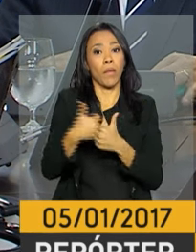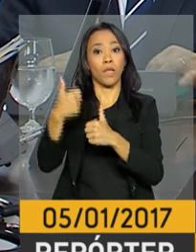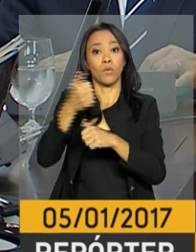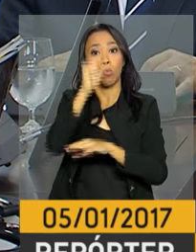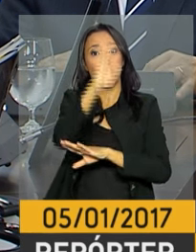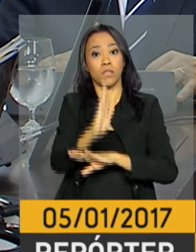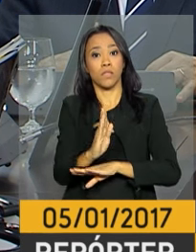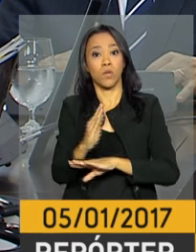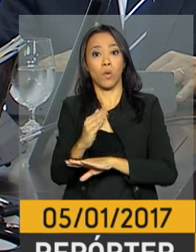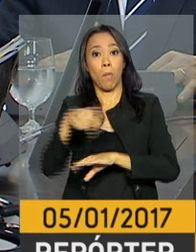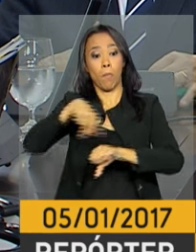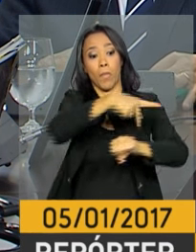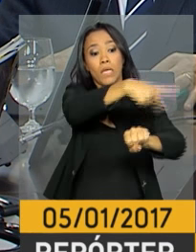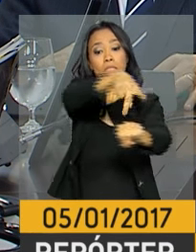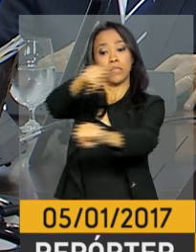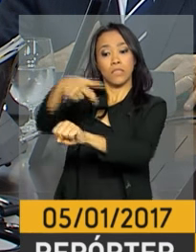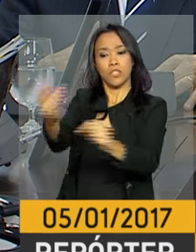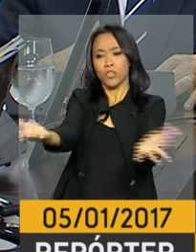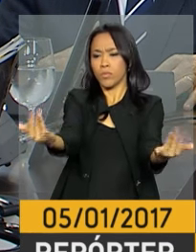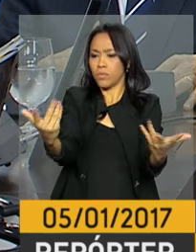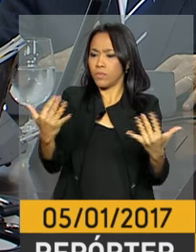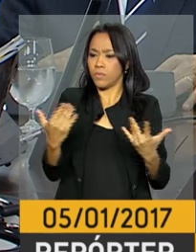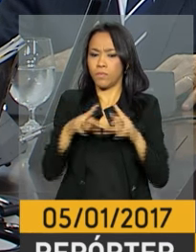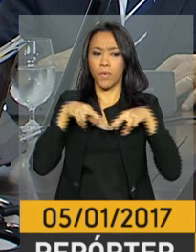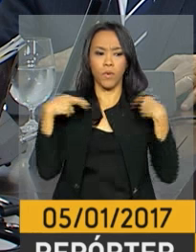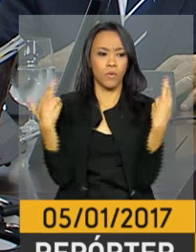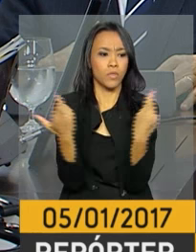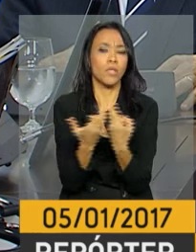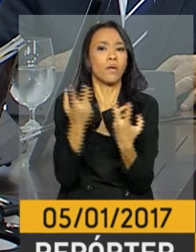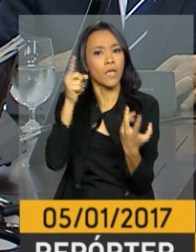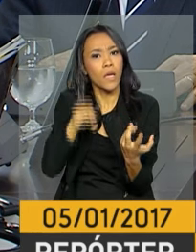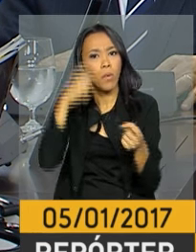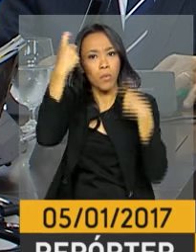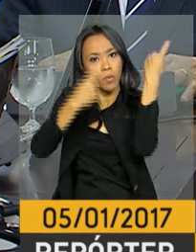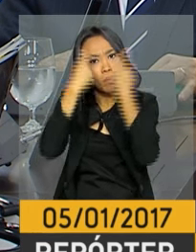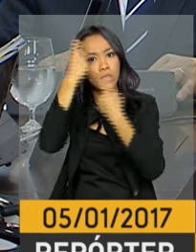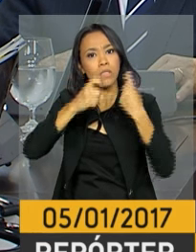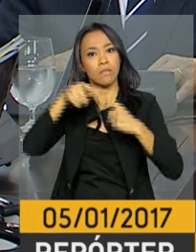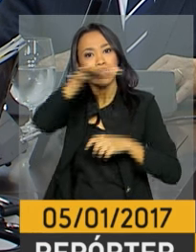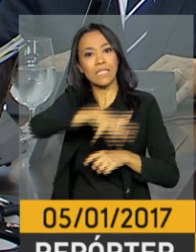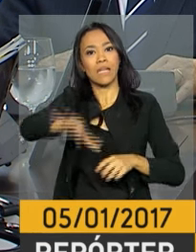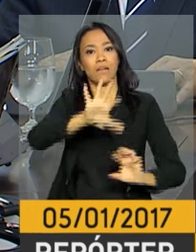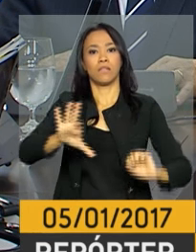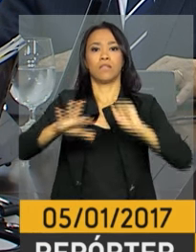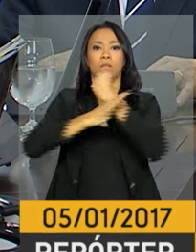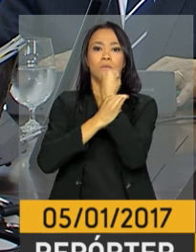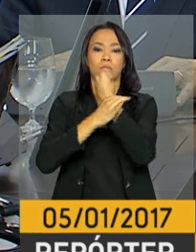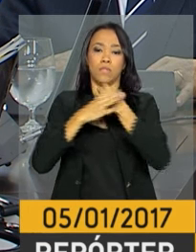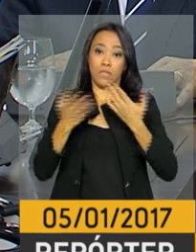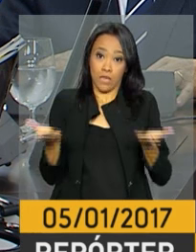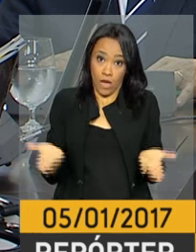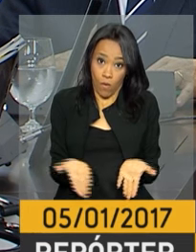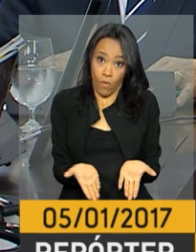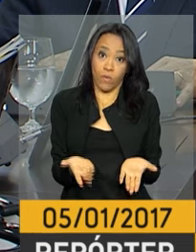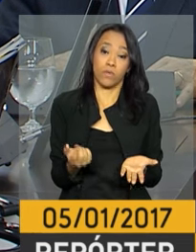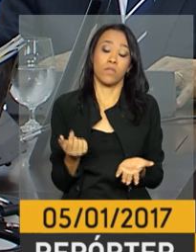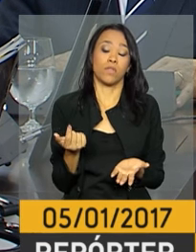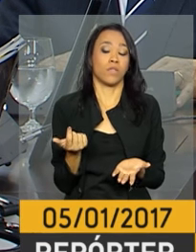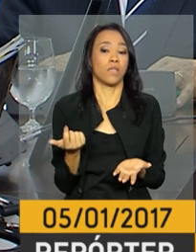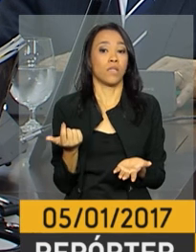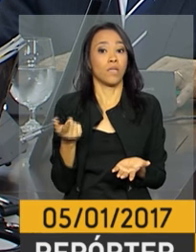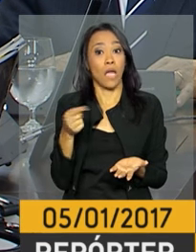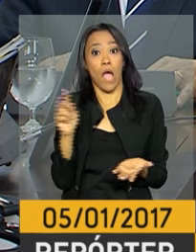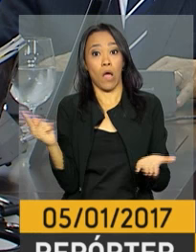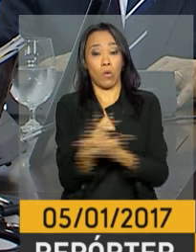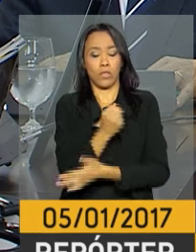sido portanto uma preocupação constante a preocupação da segurança pública mas no particular e agora estamos diante do episódio de